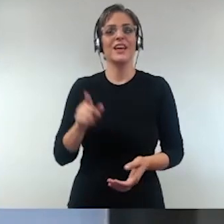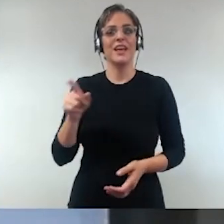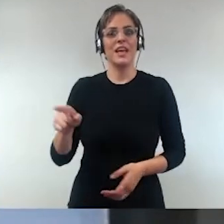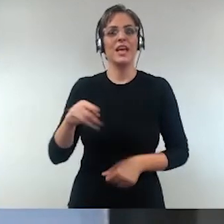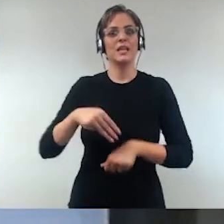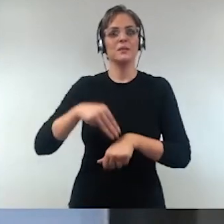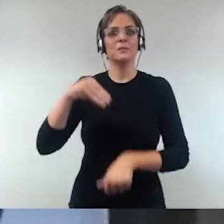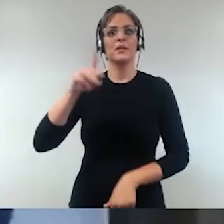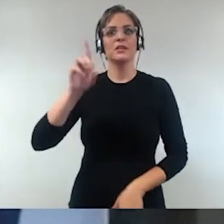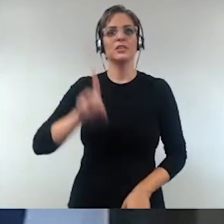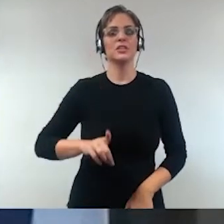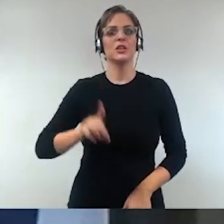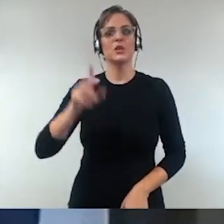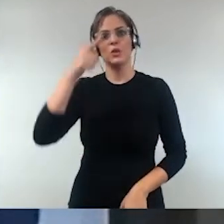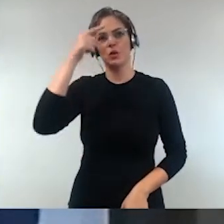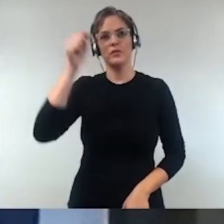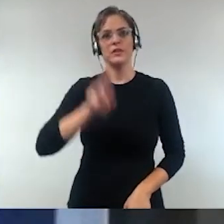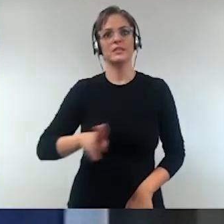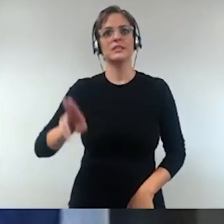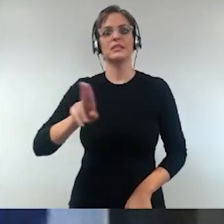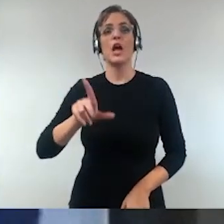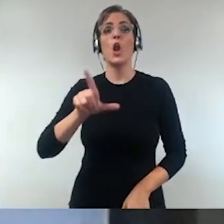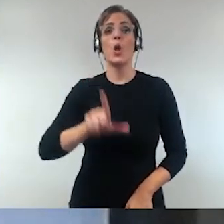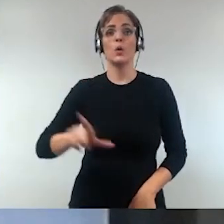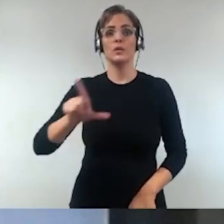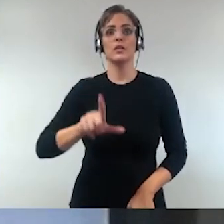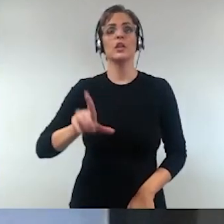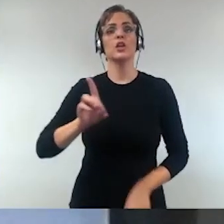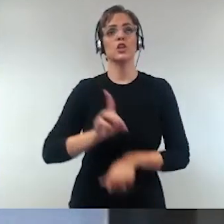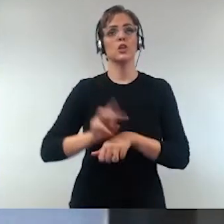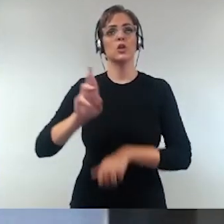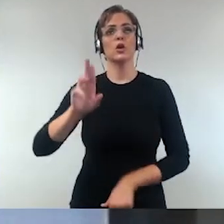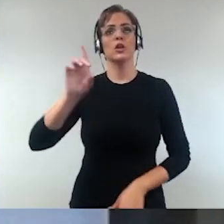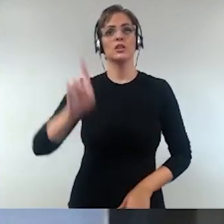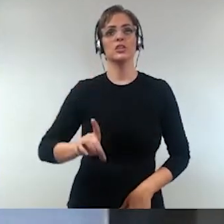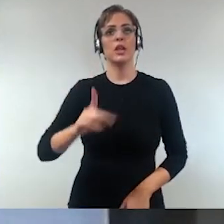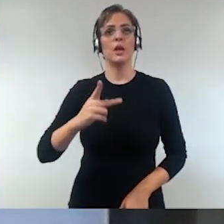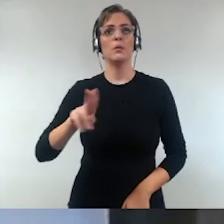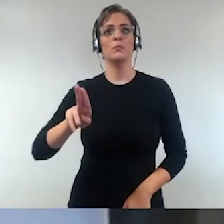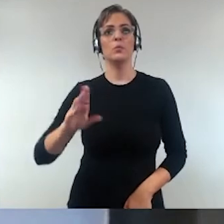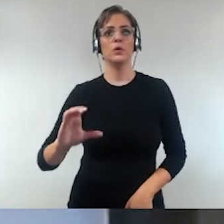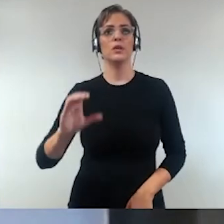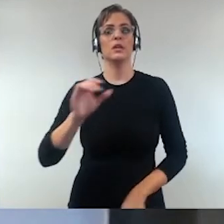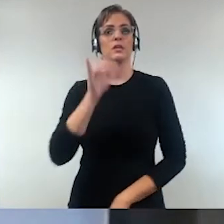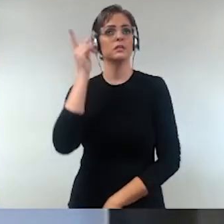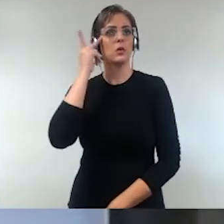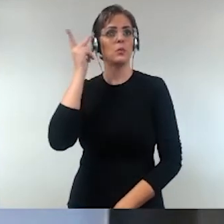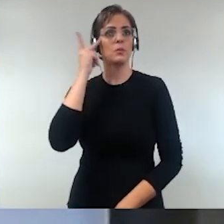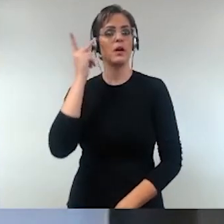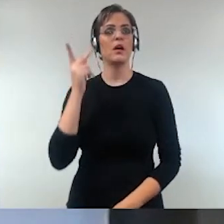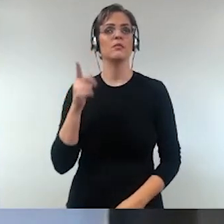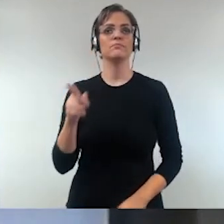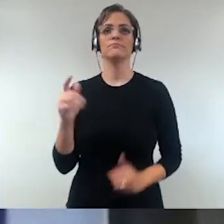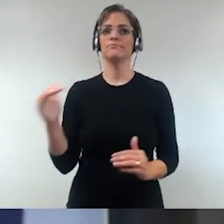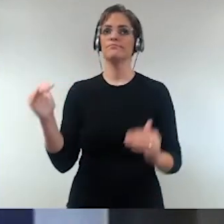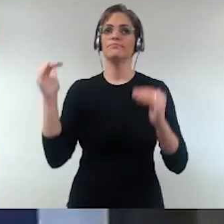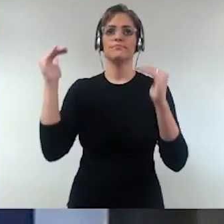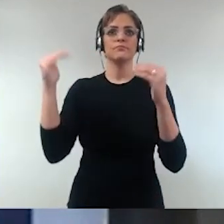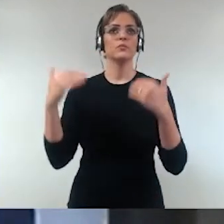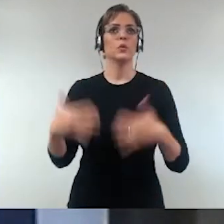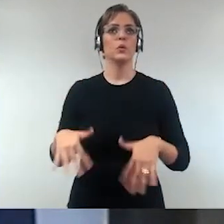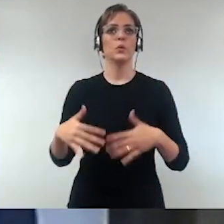Direito pela Universidade Estadual de Londrina e doutor em Direito pela PUC de São Paulo, e essa sumidade que a gente